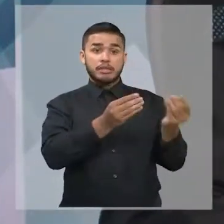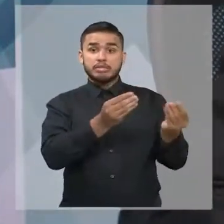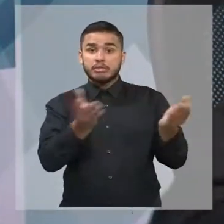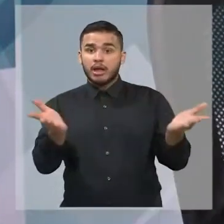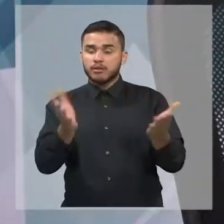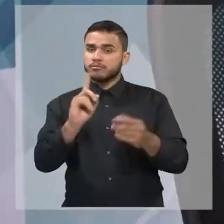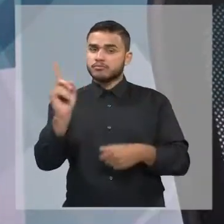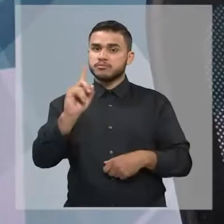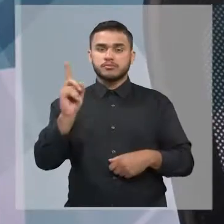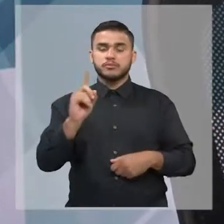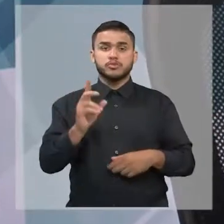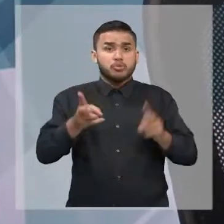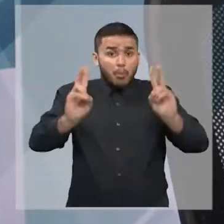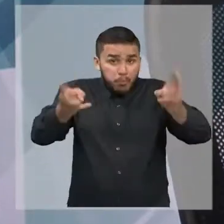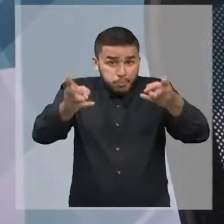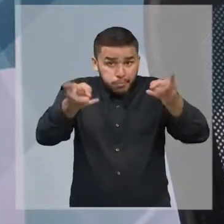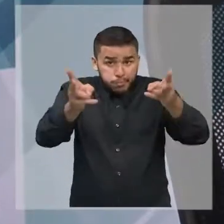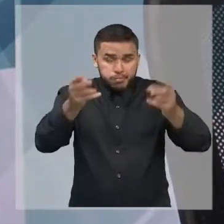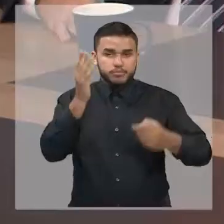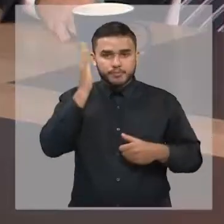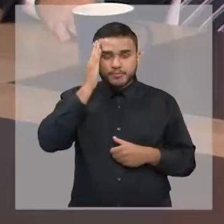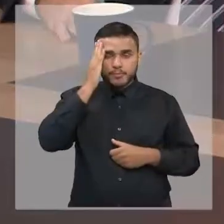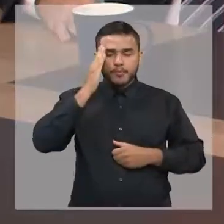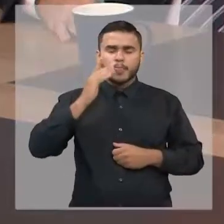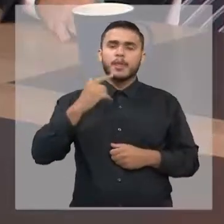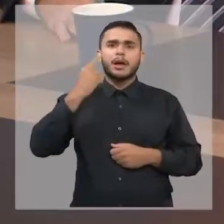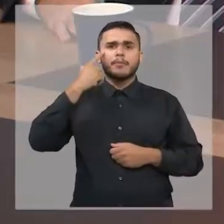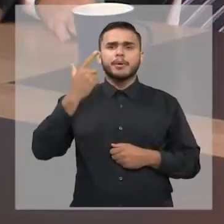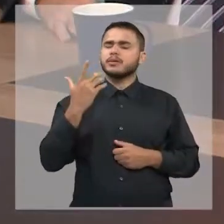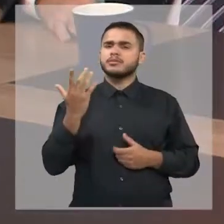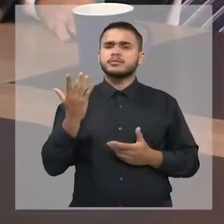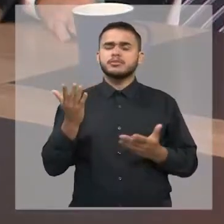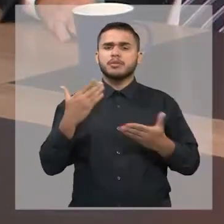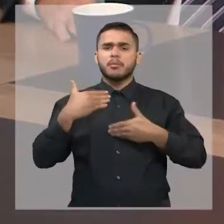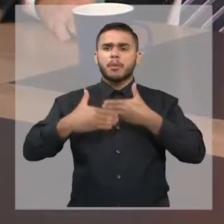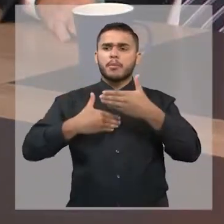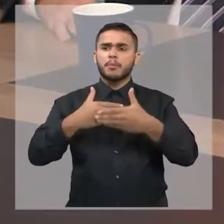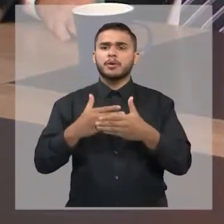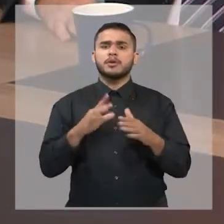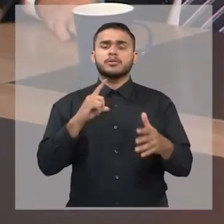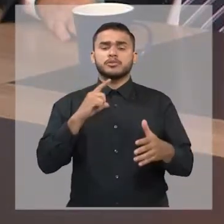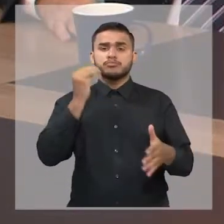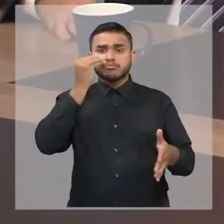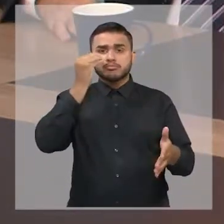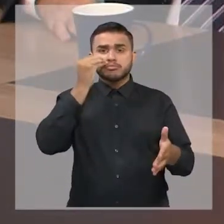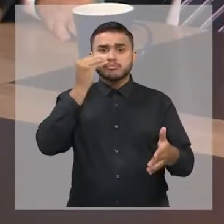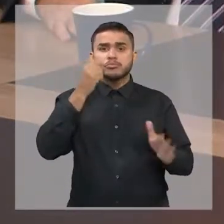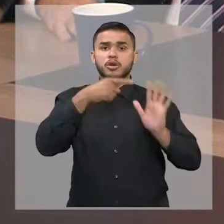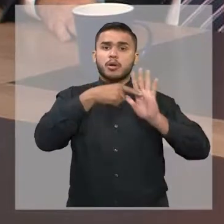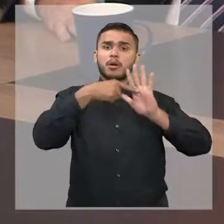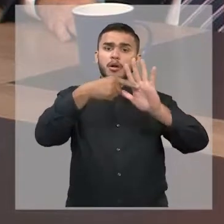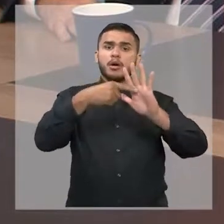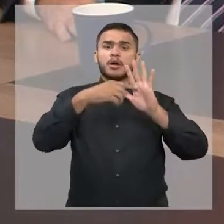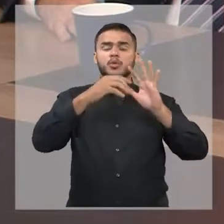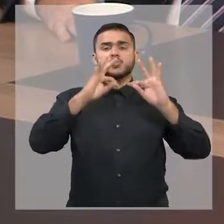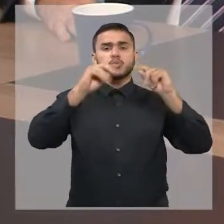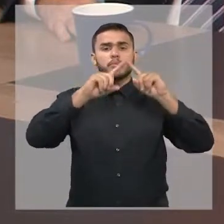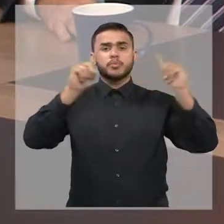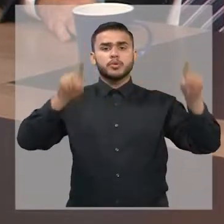em processo. Né? Ou seja, os alunos tinham acabado de apresentar seus projetos,